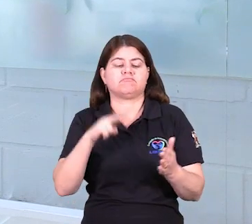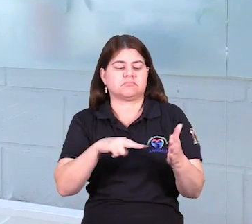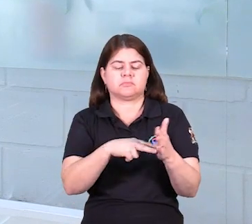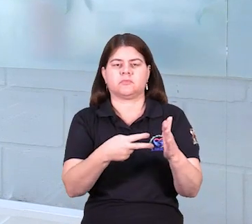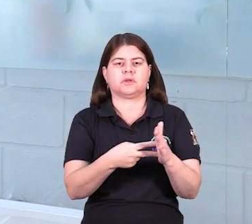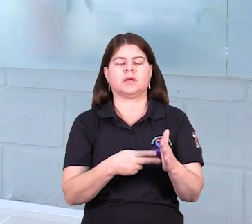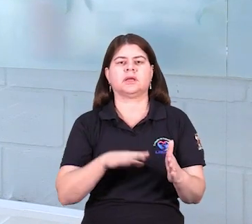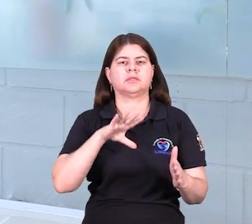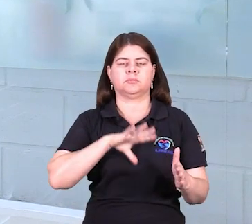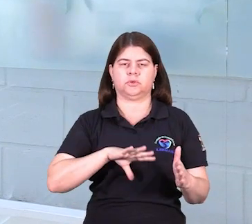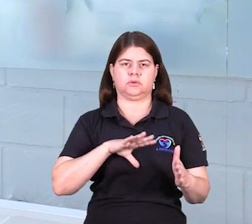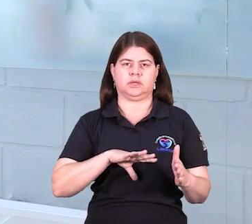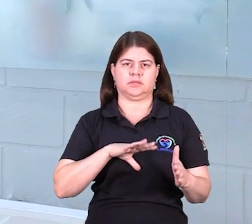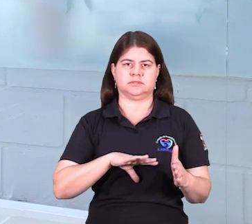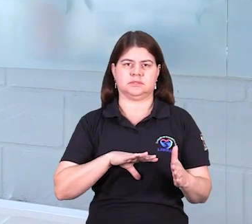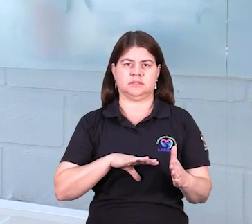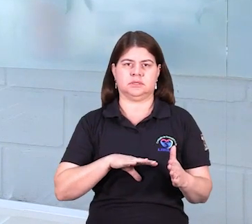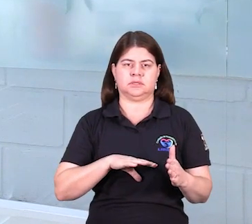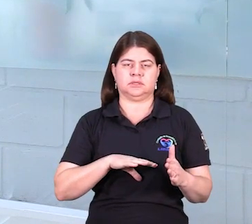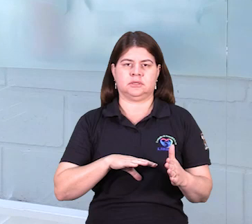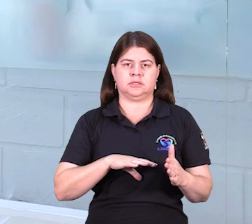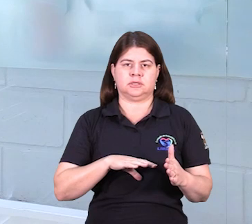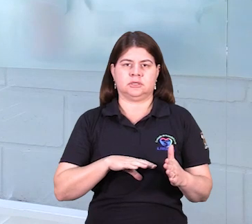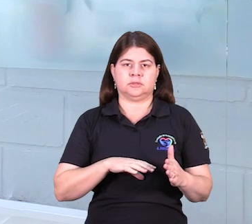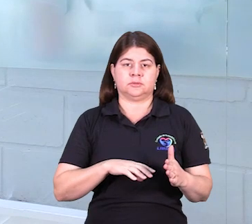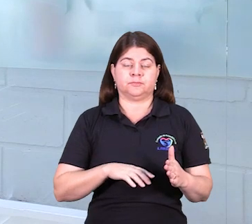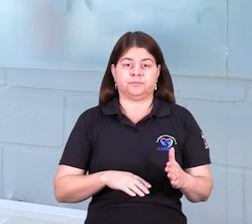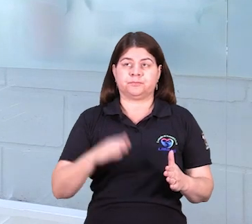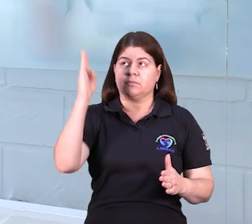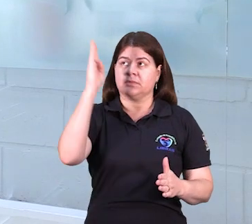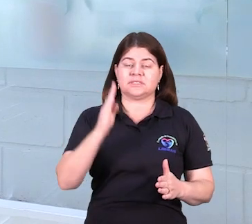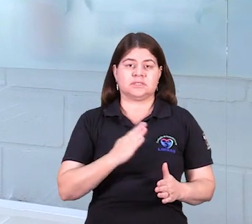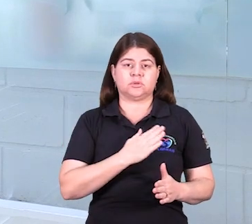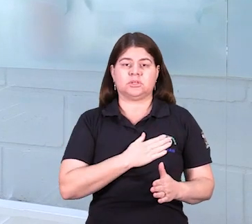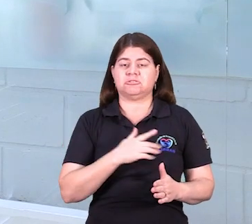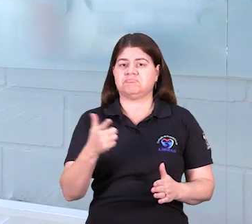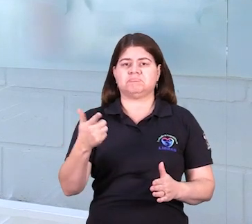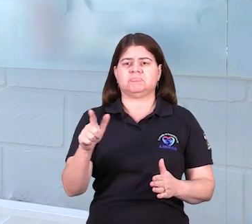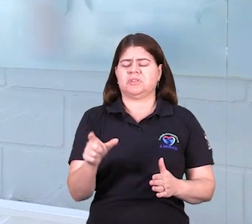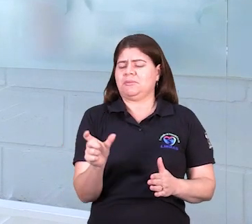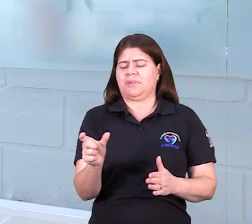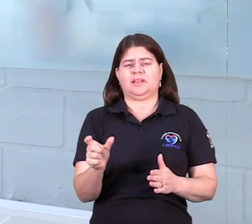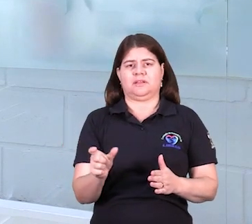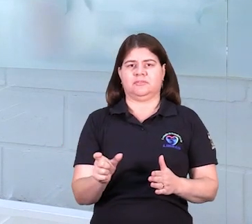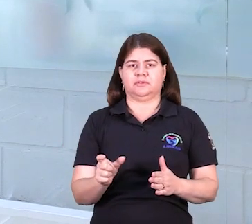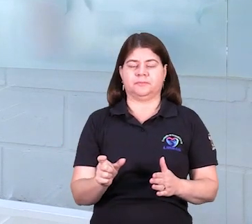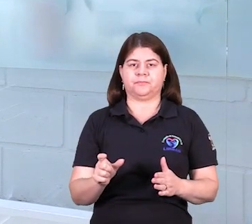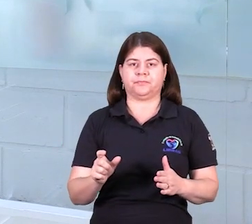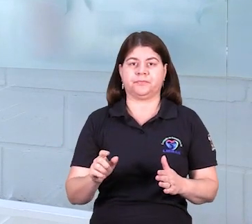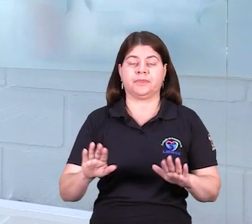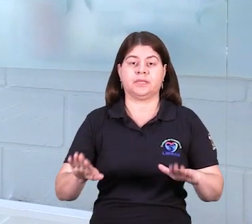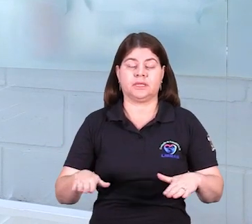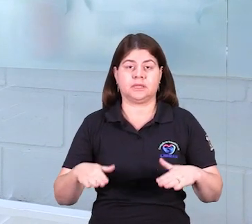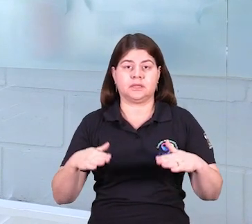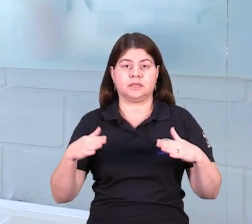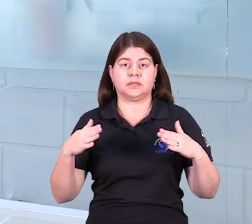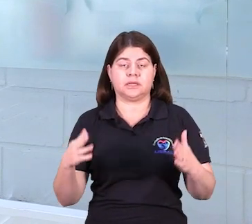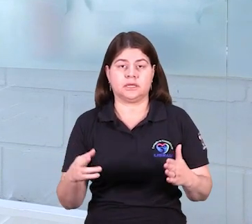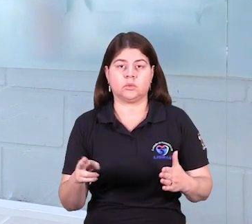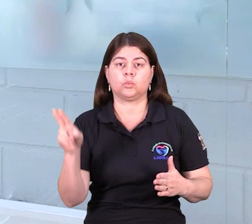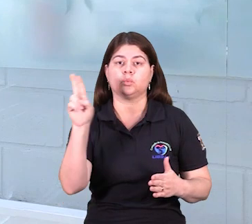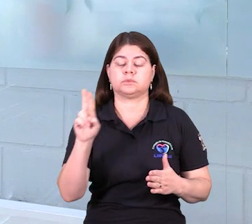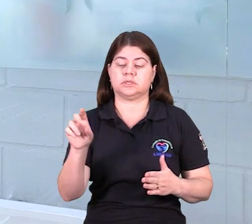sendo cantado em português. E isso não está no hino. Então nós decidimos retirar isso e só fazer